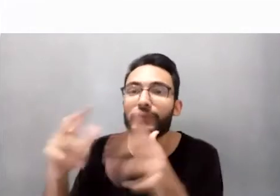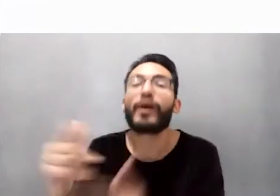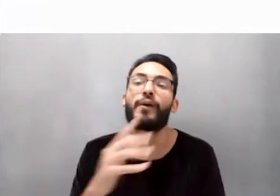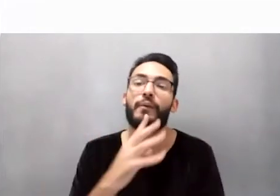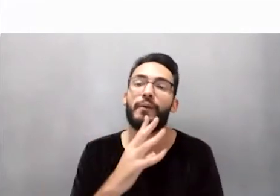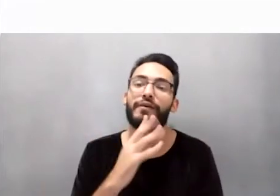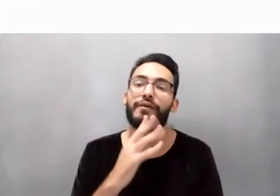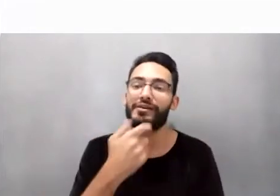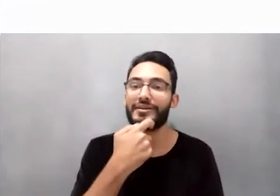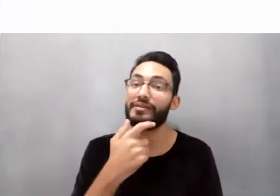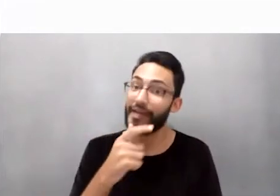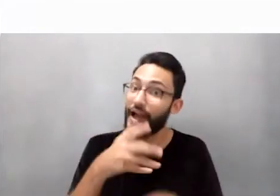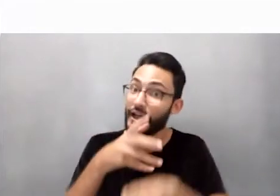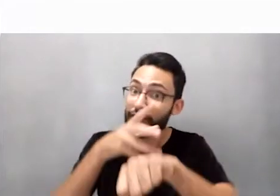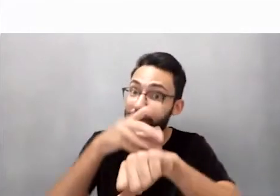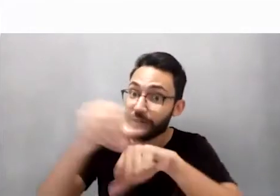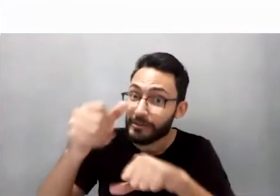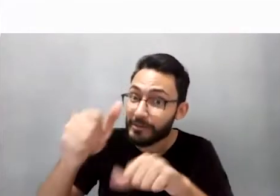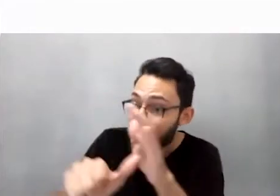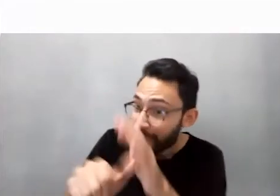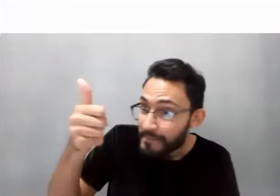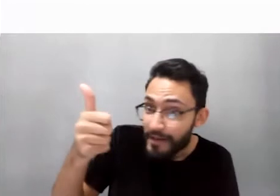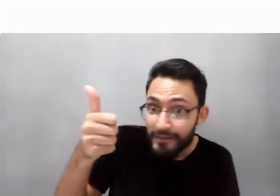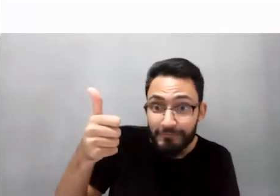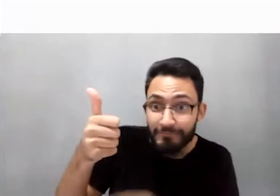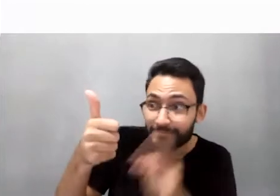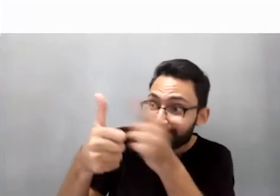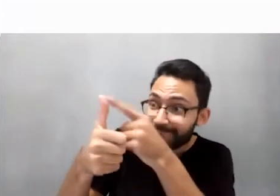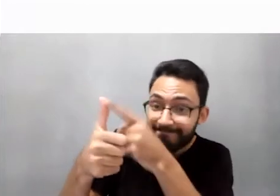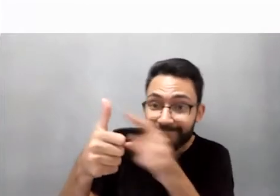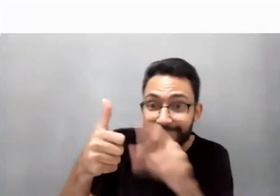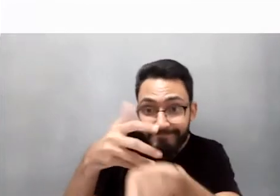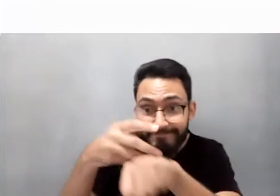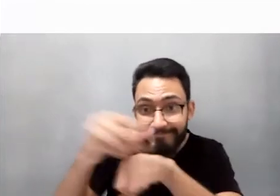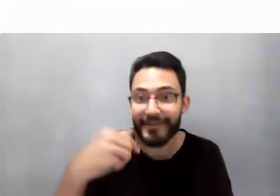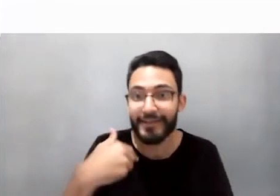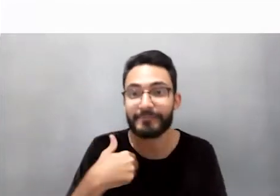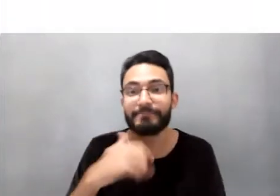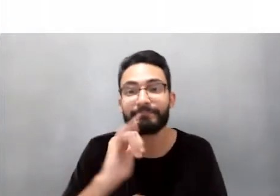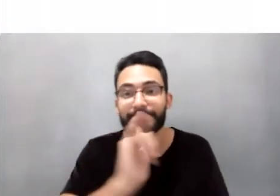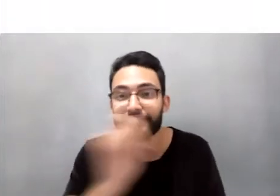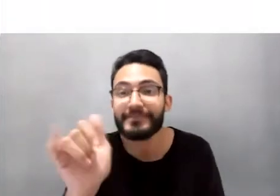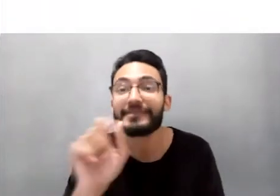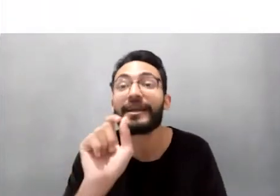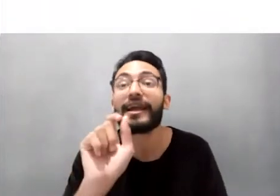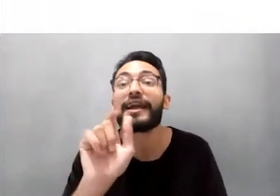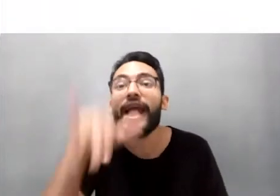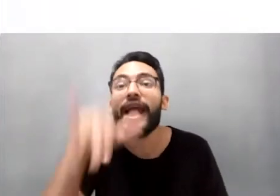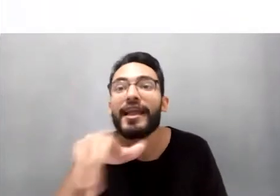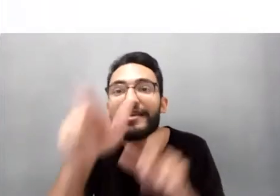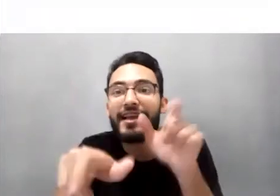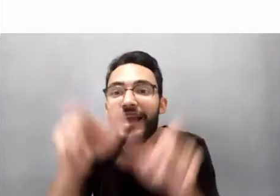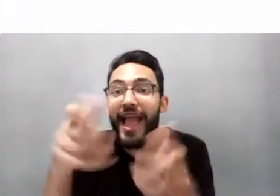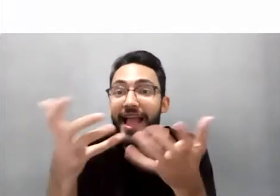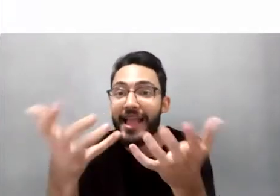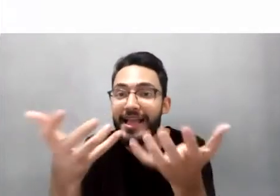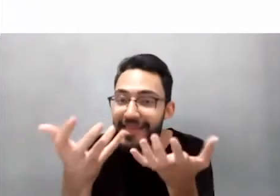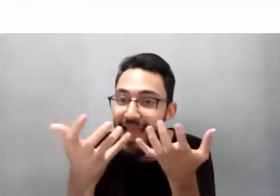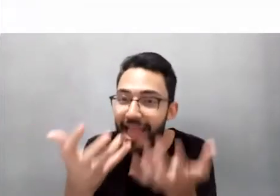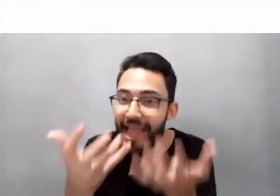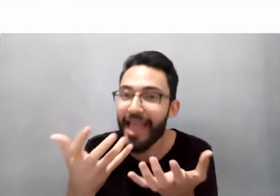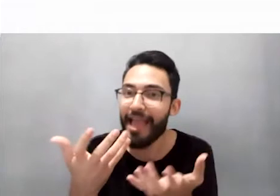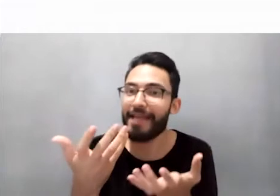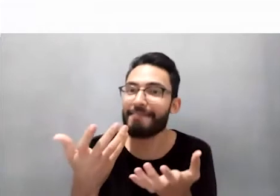primeira dica que eu comento, assim, com quem quer se aventurar e tem esse desejo